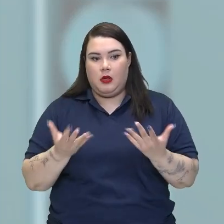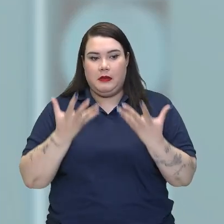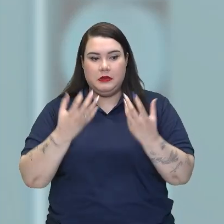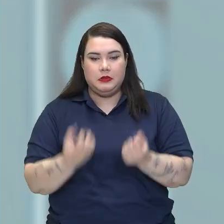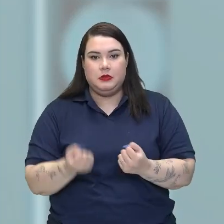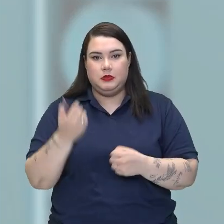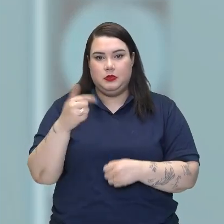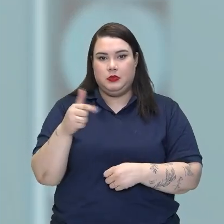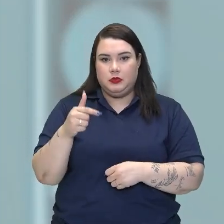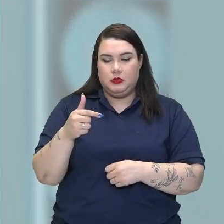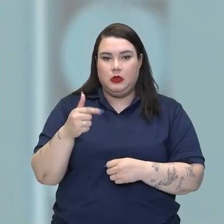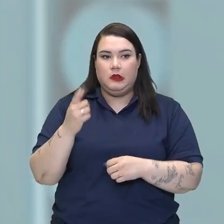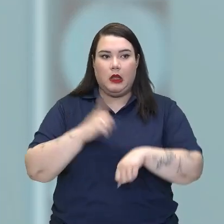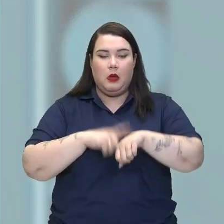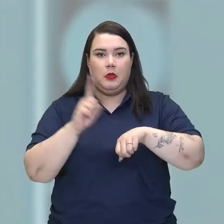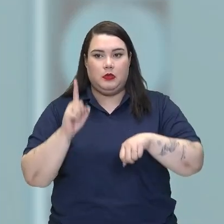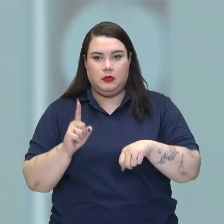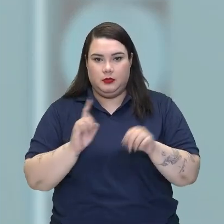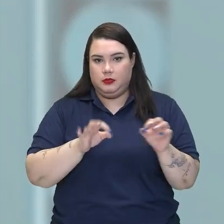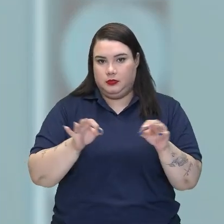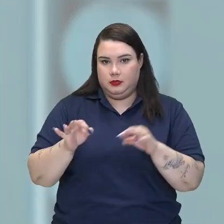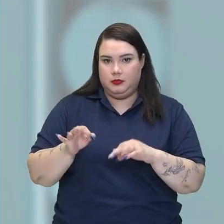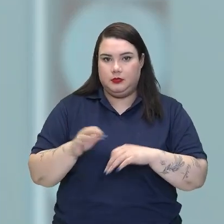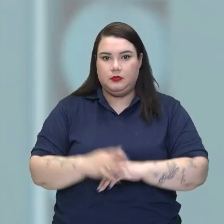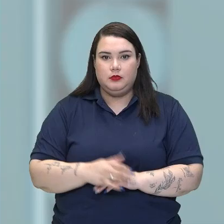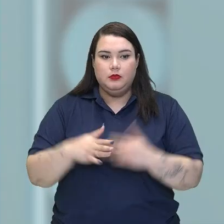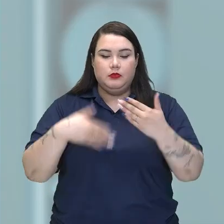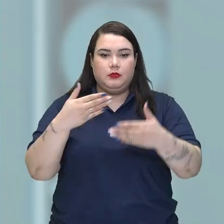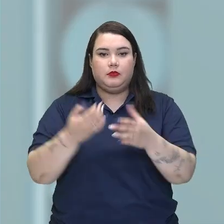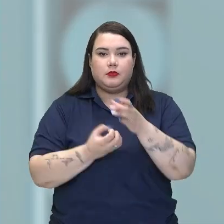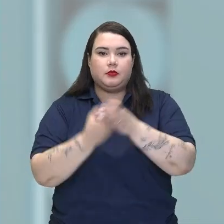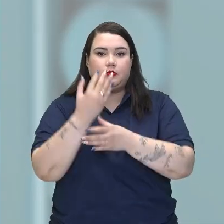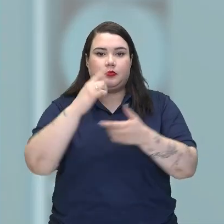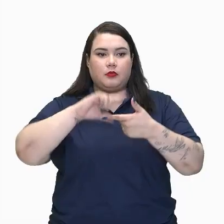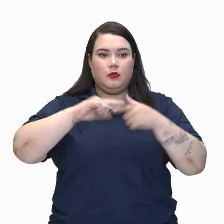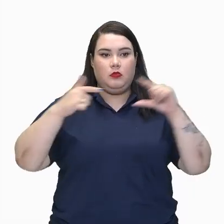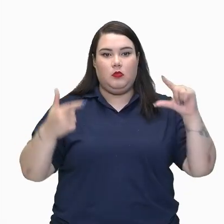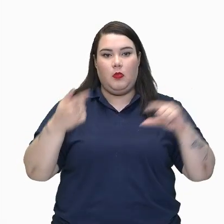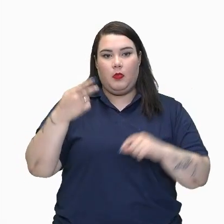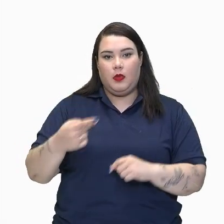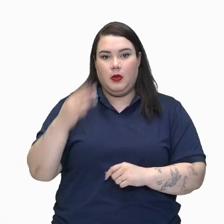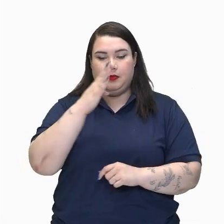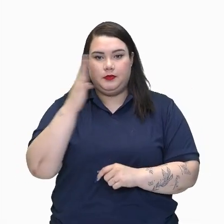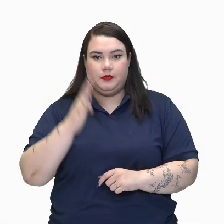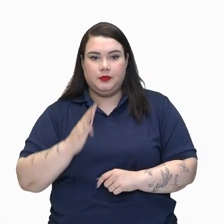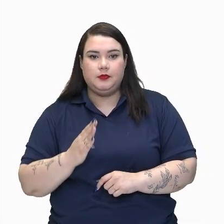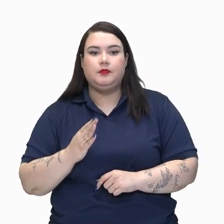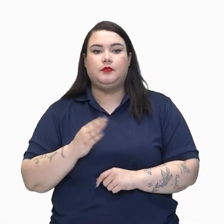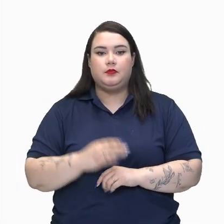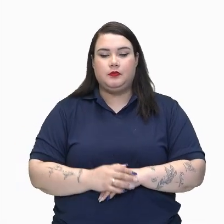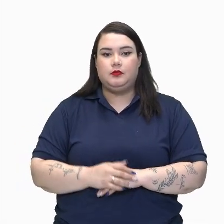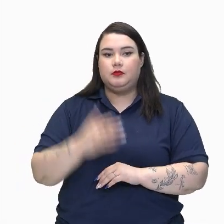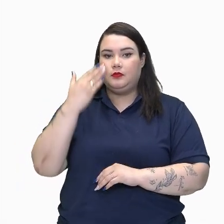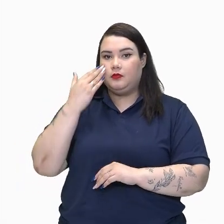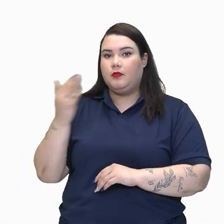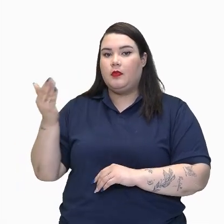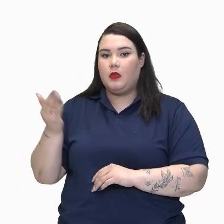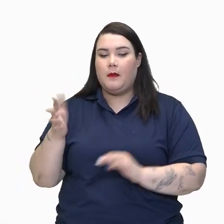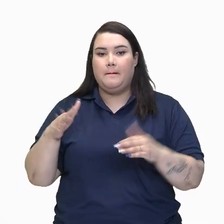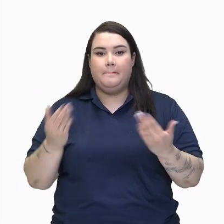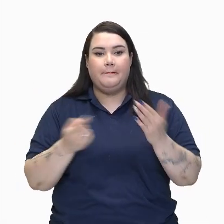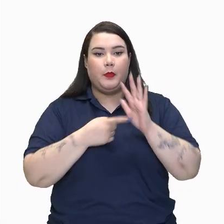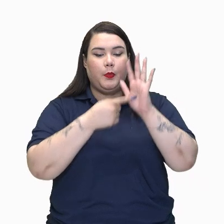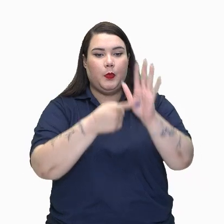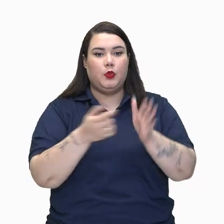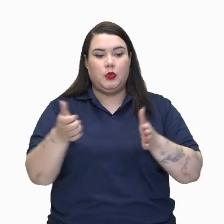aceitas num primeiro momento. Daí vem a ideia do modernismo no Brasil. Então, o modernismo no Brasil apresenta essa